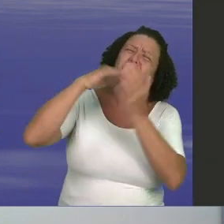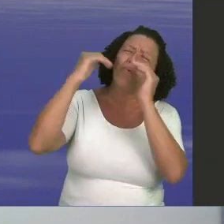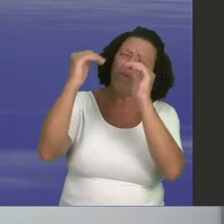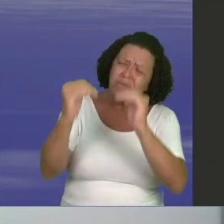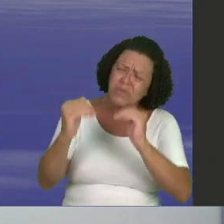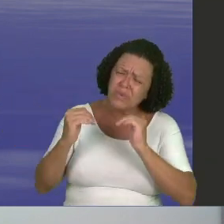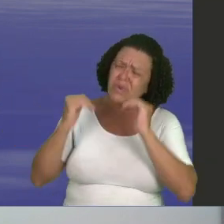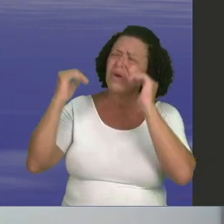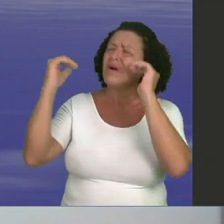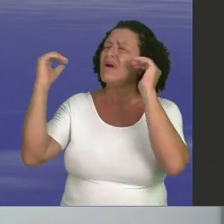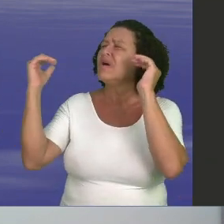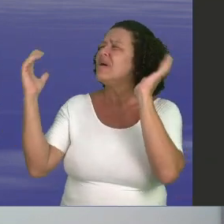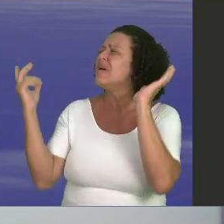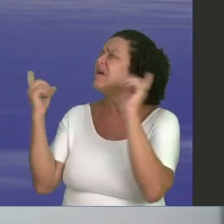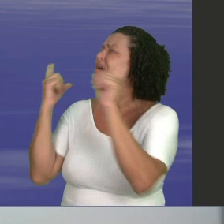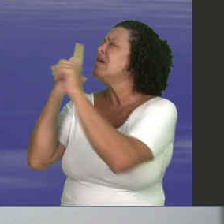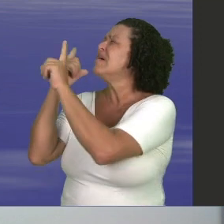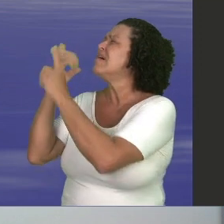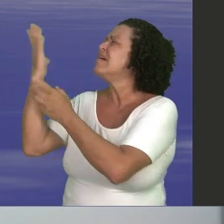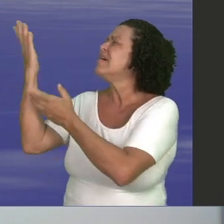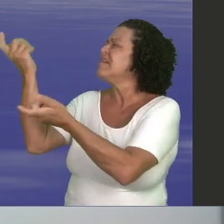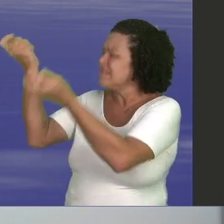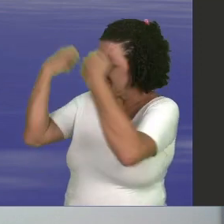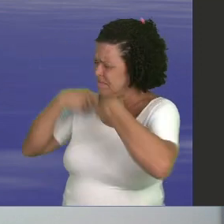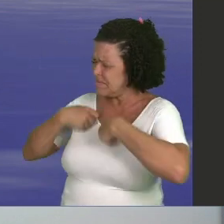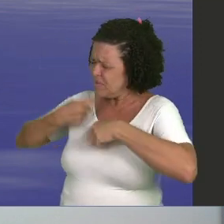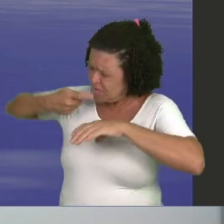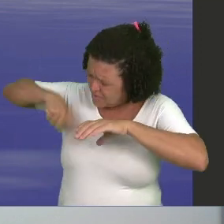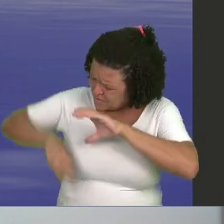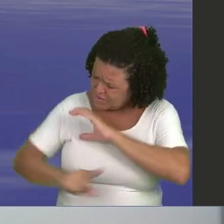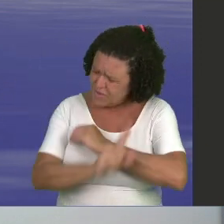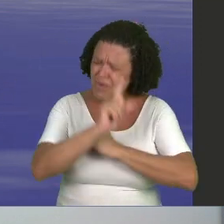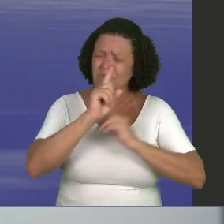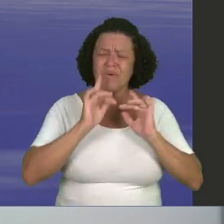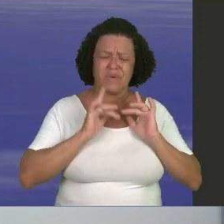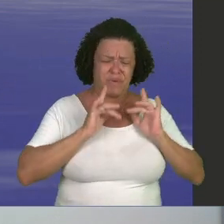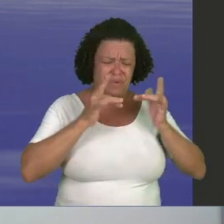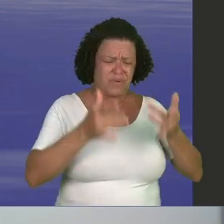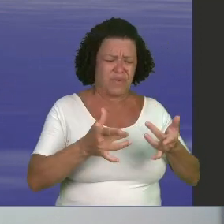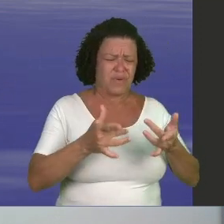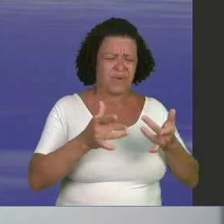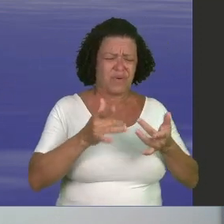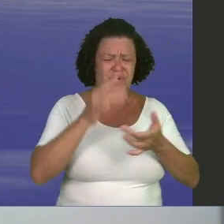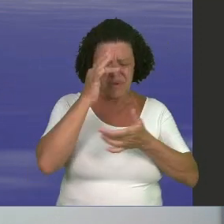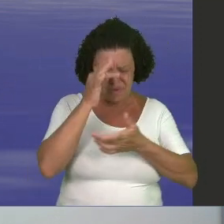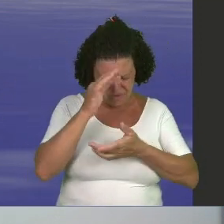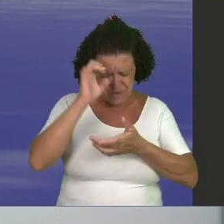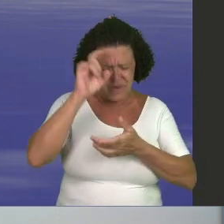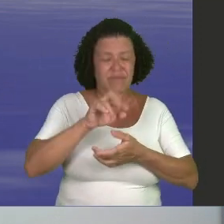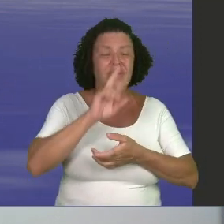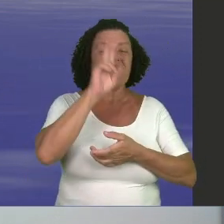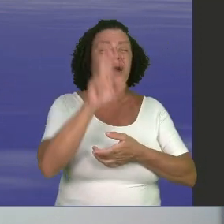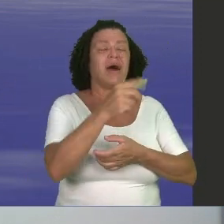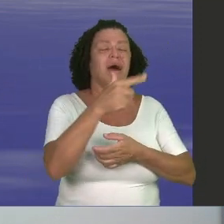vós. Dai-nos a caridade pura, dai-nos a fé e a razão.